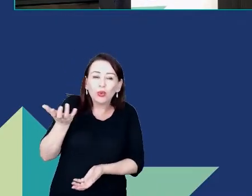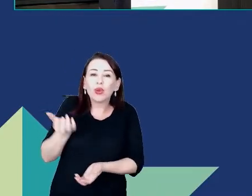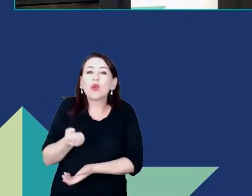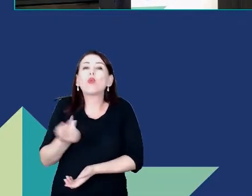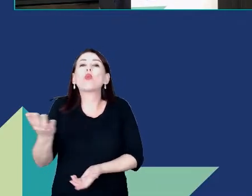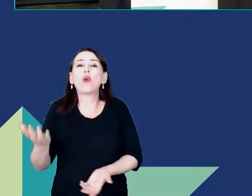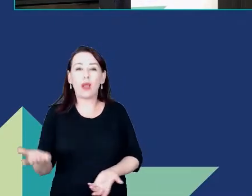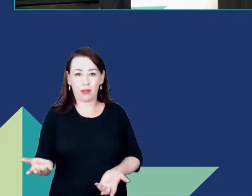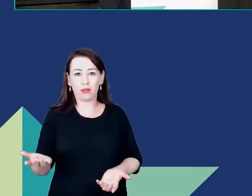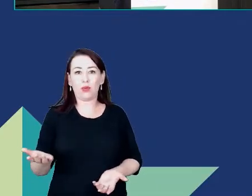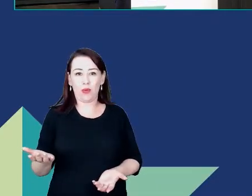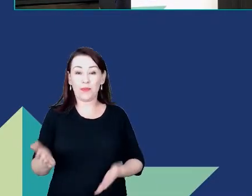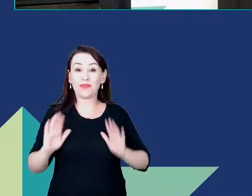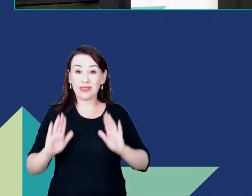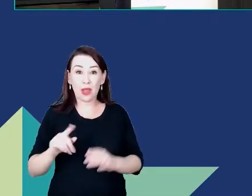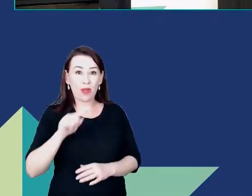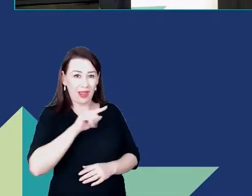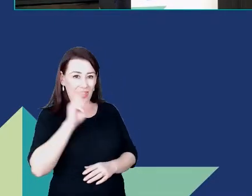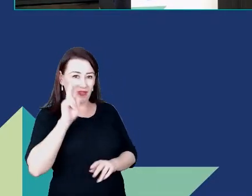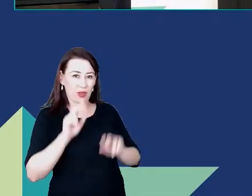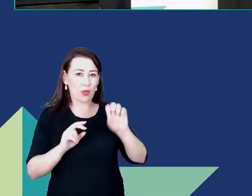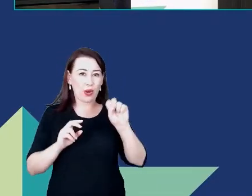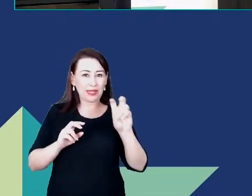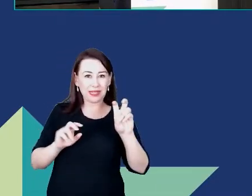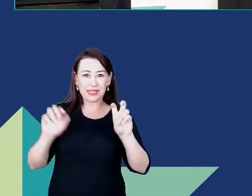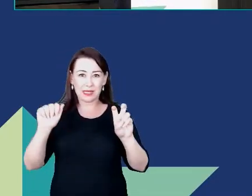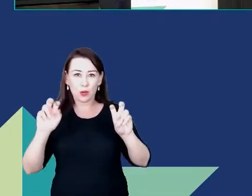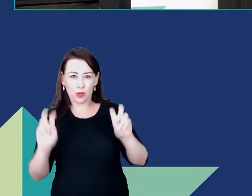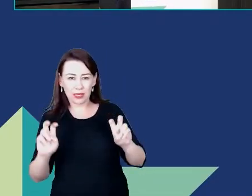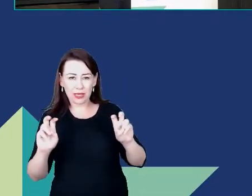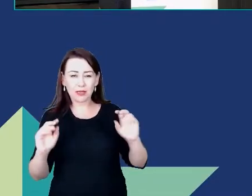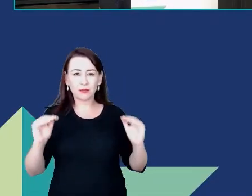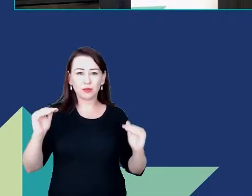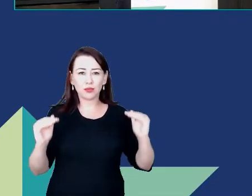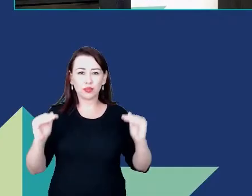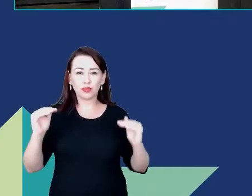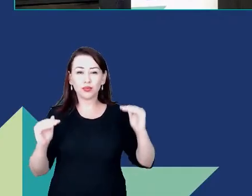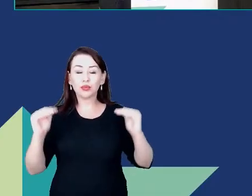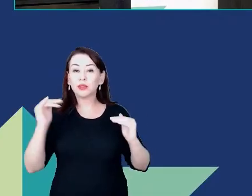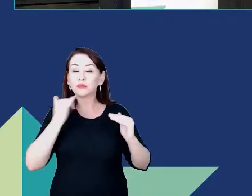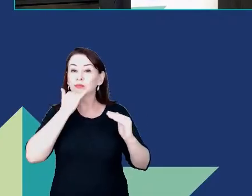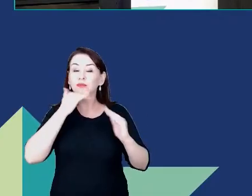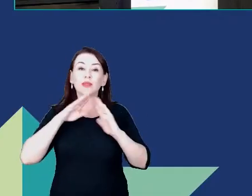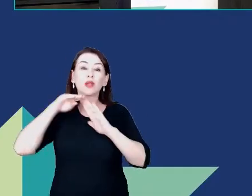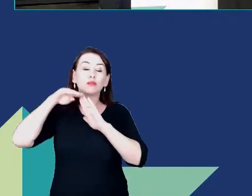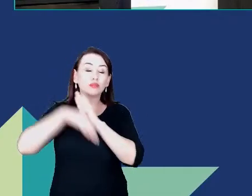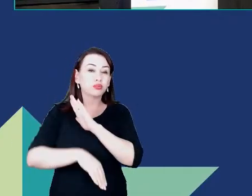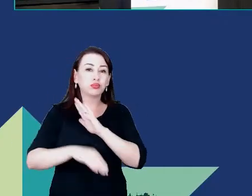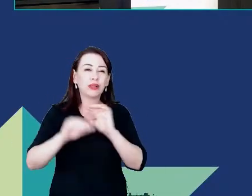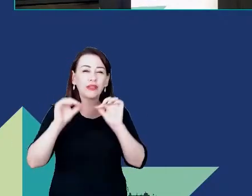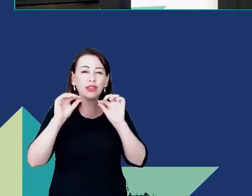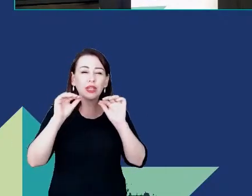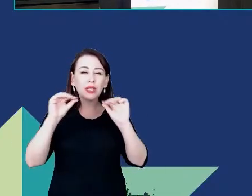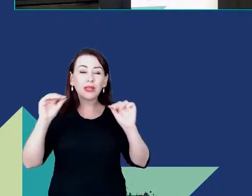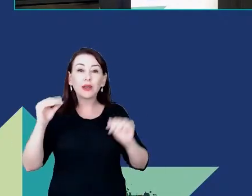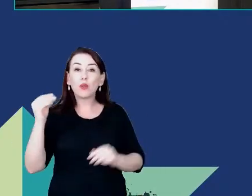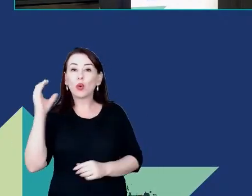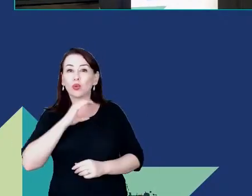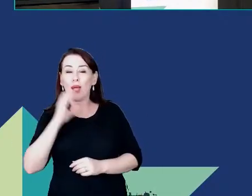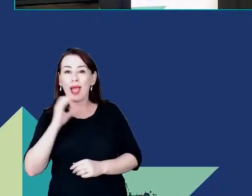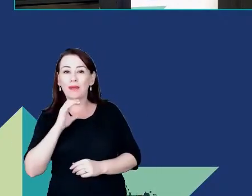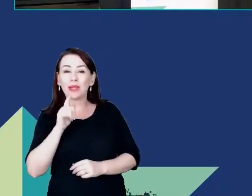85:15, a gente observa que, em um determinado momento, a gente teve uma queda muito rápida da espessura da torta, uma elevação muito rápida da umidade,